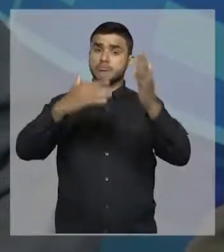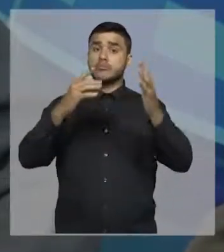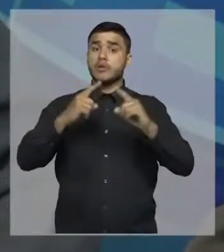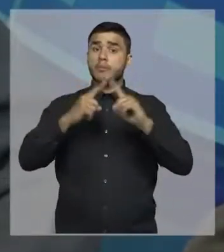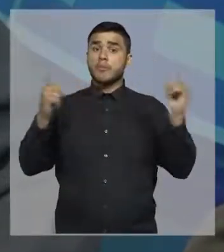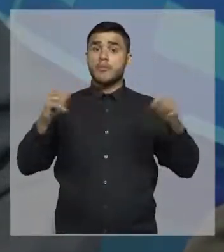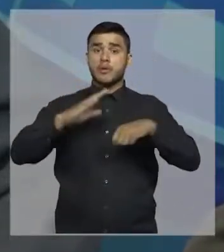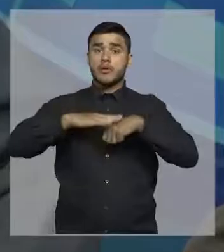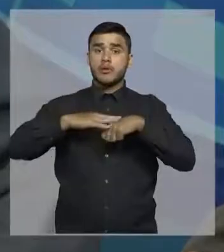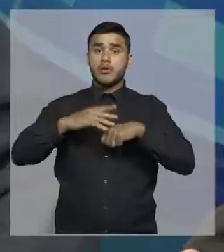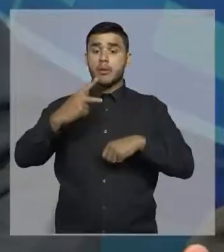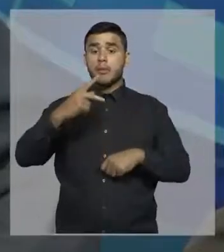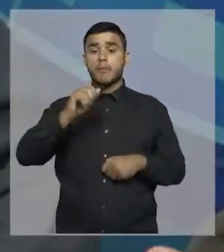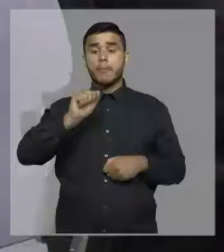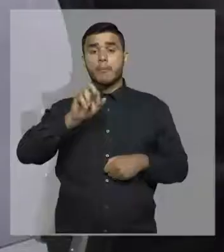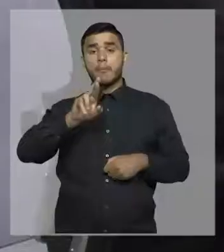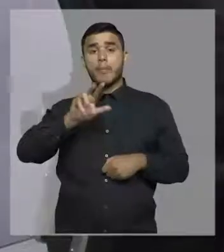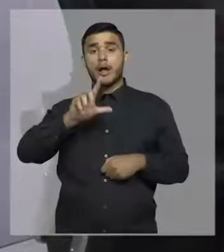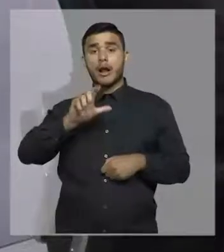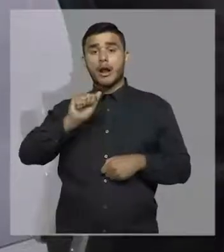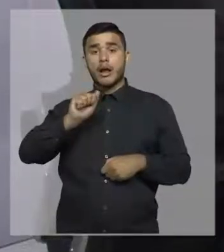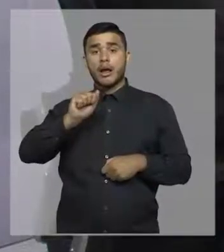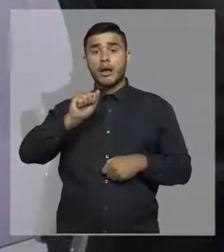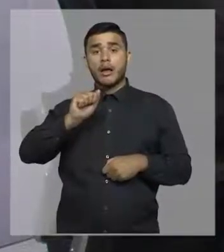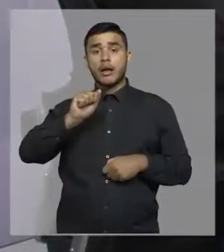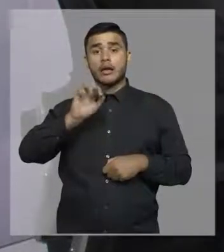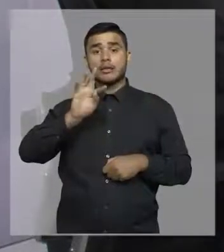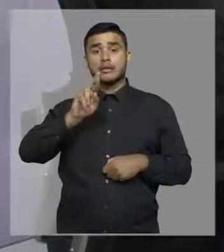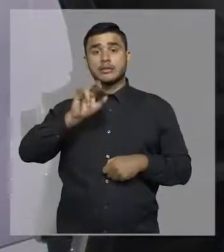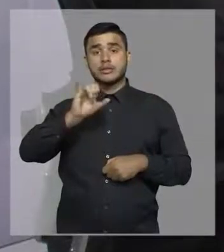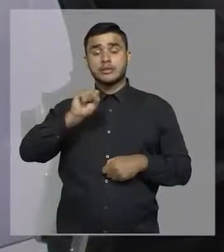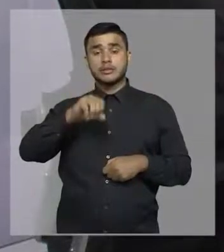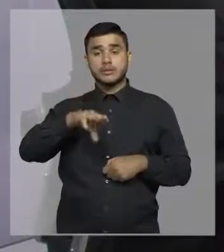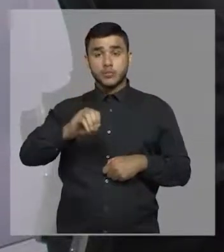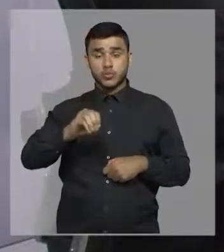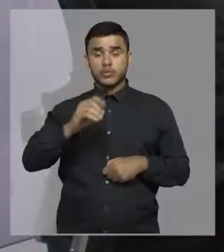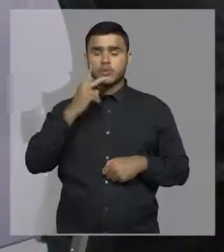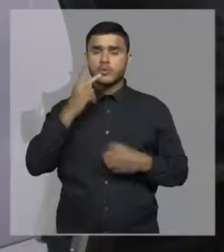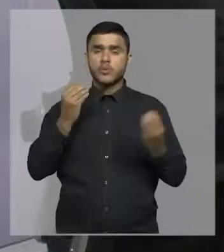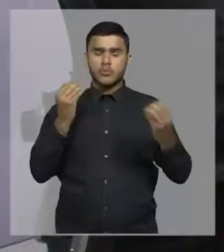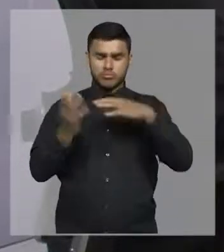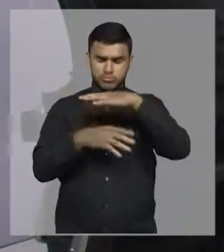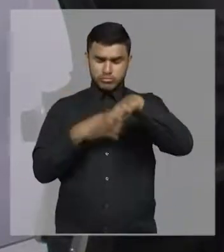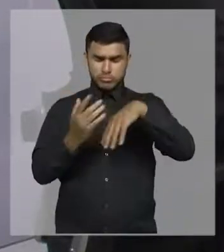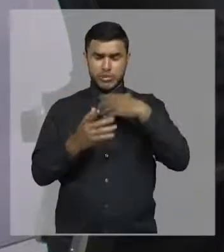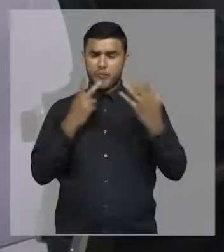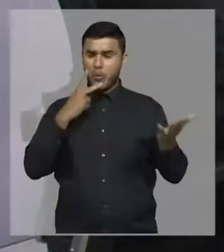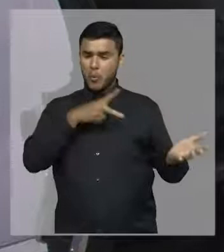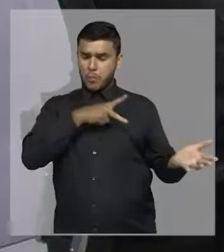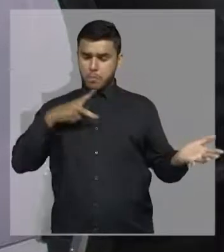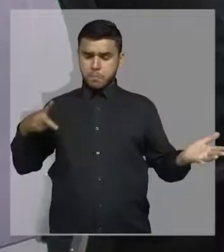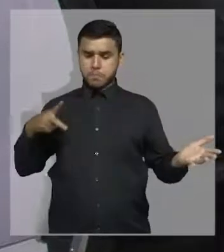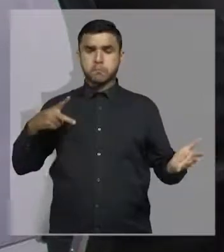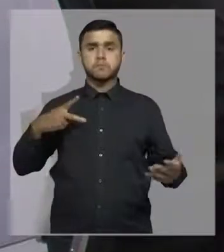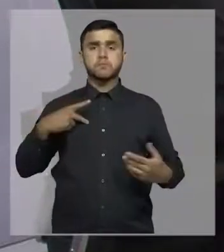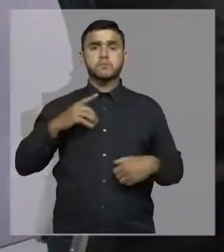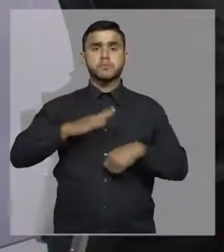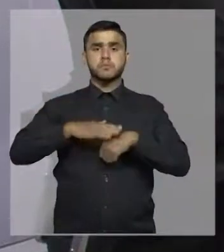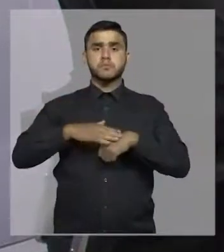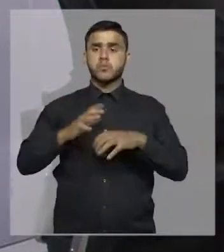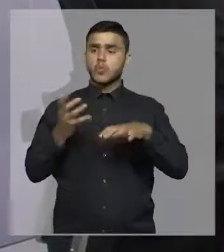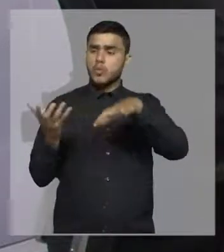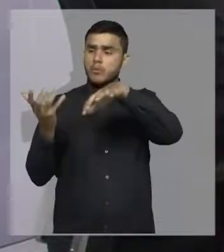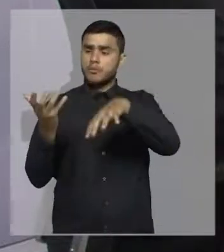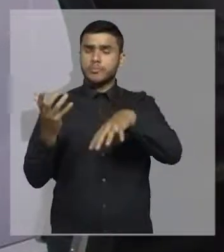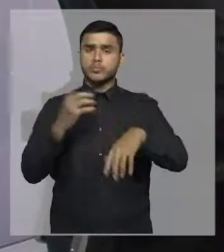parlaprismo bem-sucedido. E hoje o que nós estamos vivendo é um parlaprismo, é uma mistura indefinida de presidencialismo com parlamentarismo.